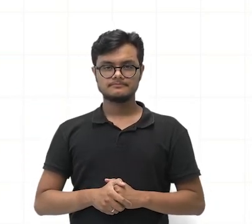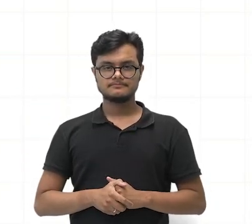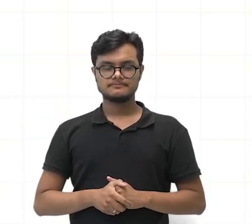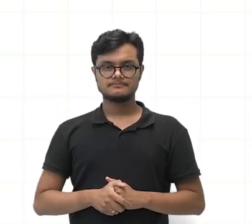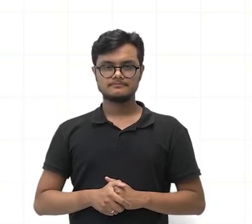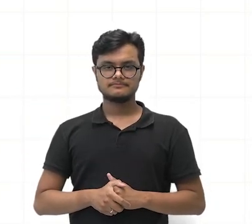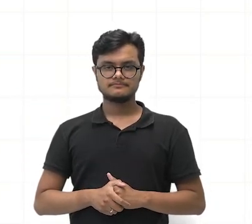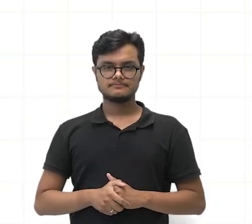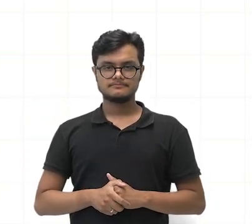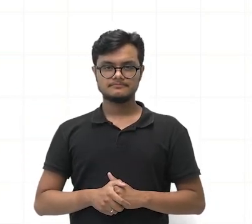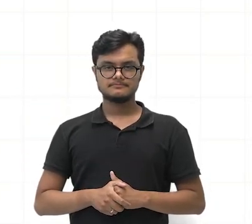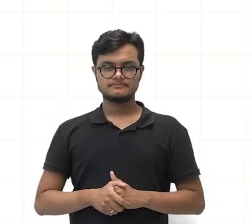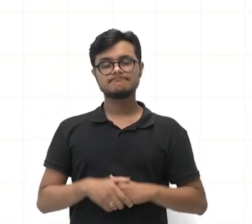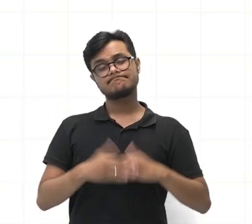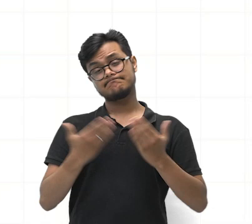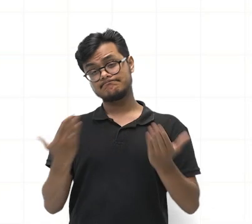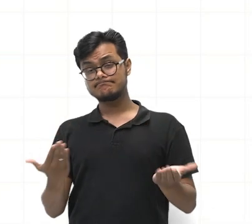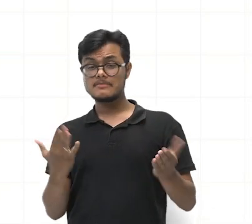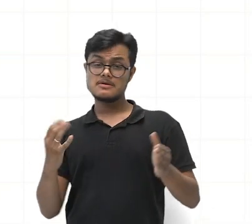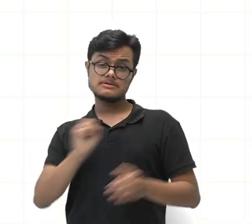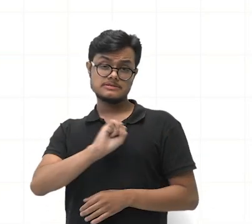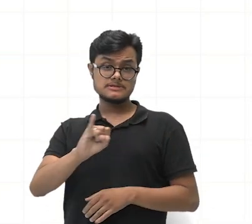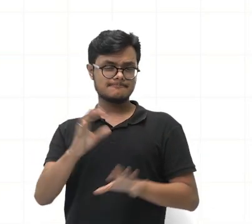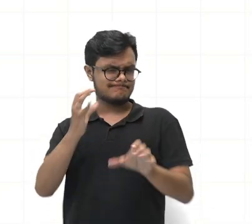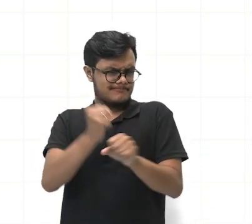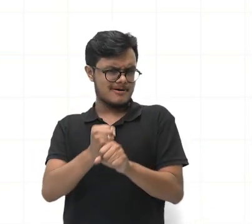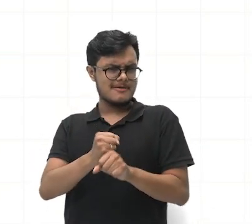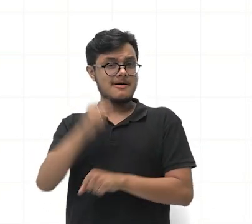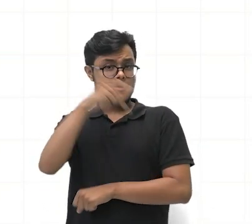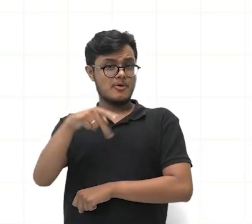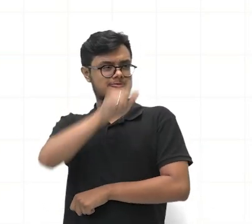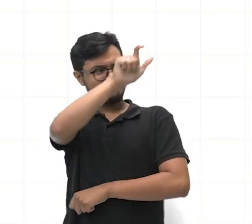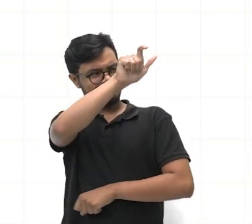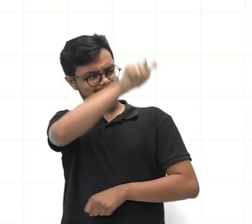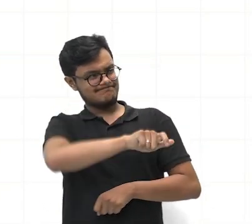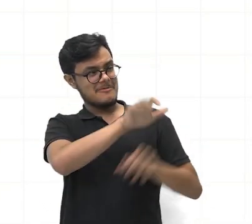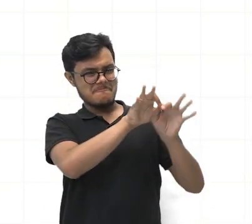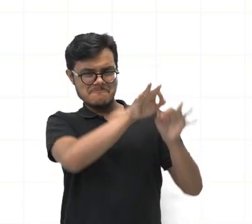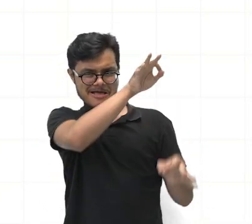3,57 metros. Então, se somarmos as alturas